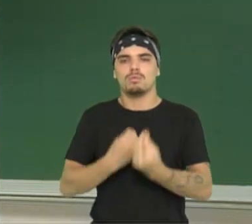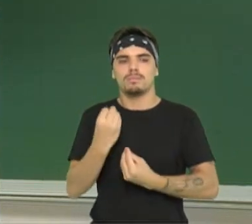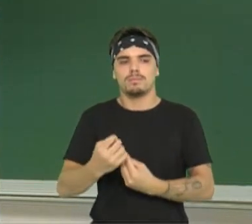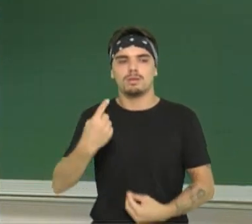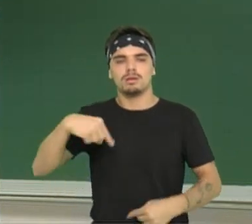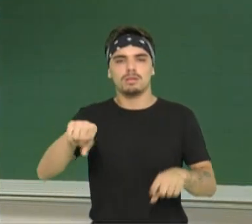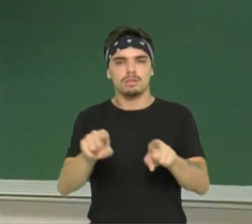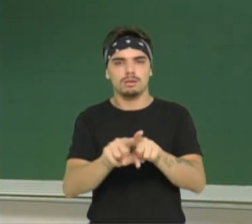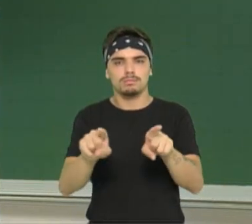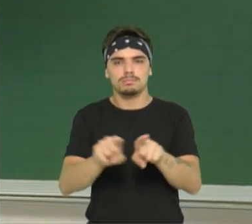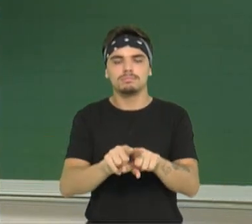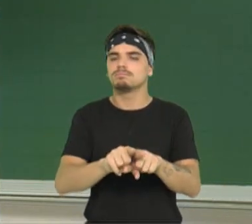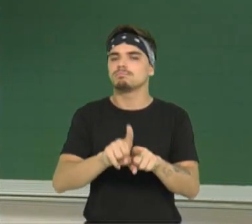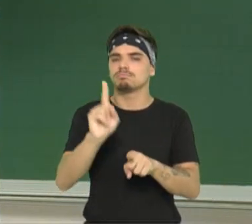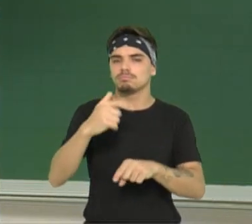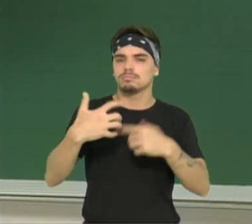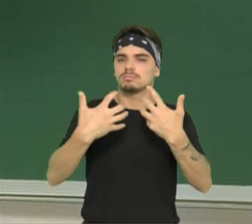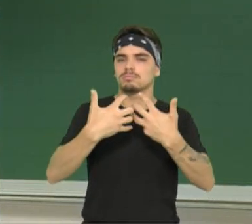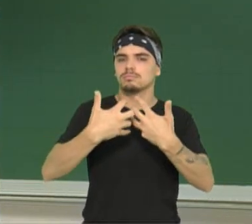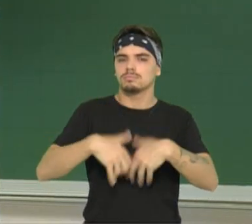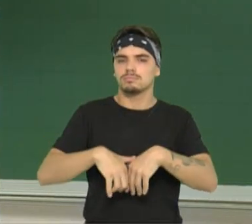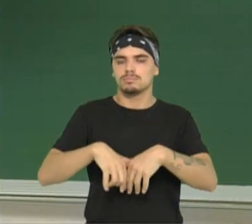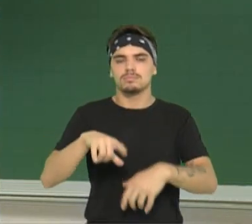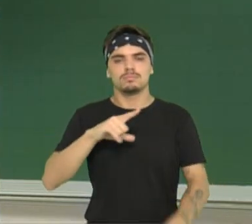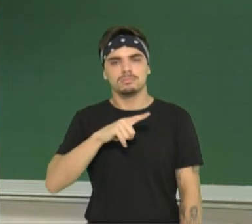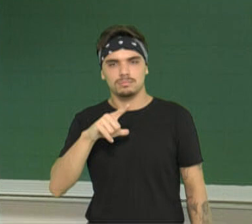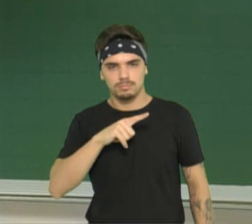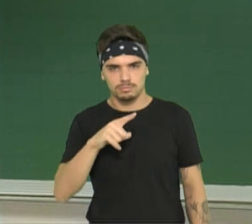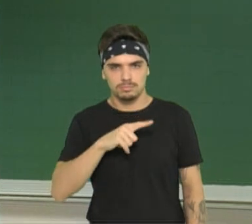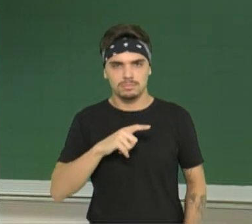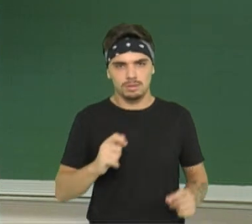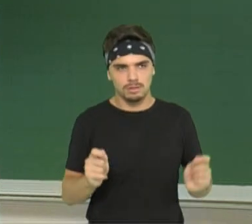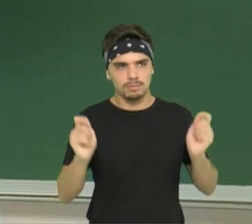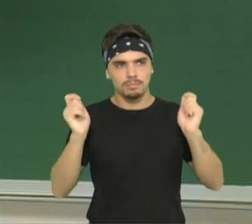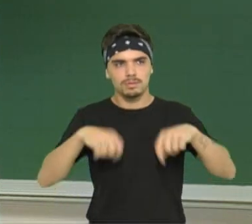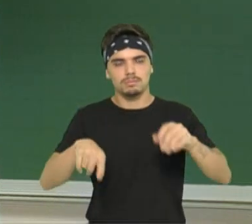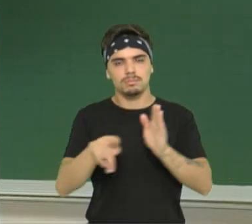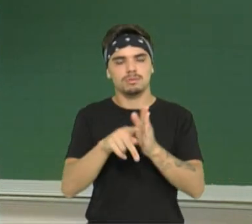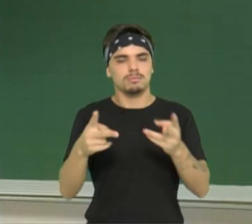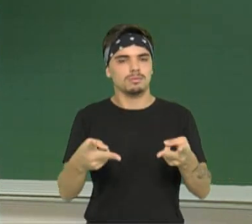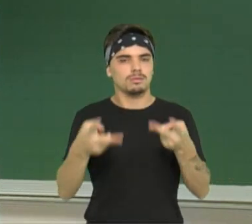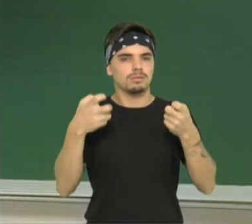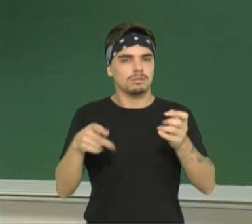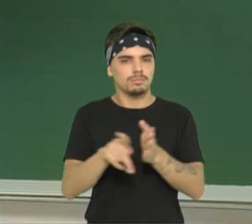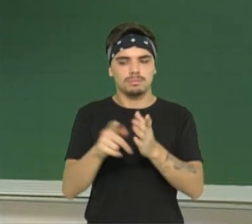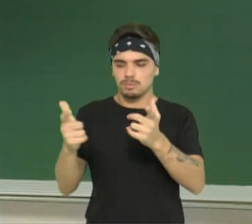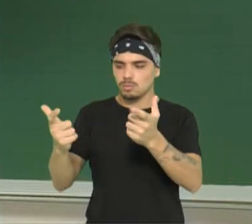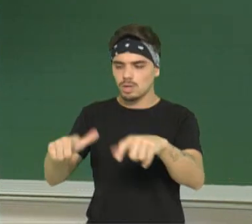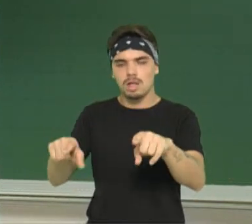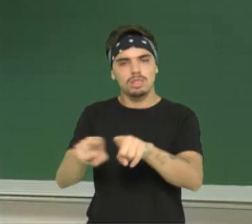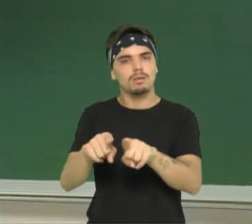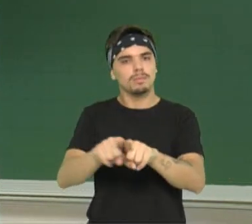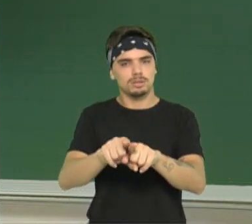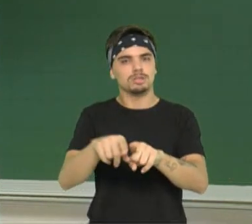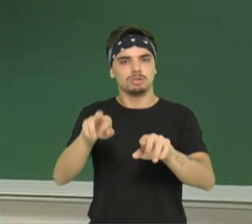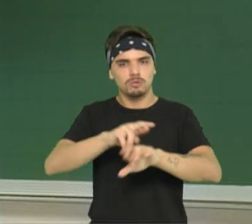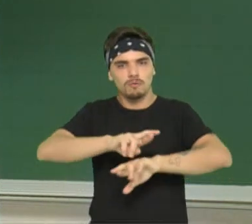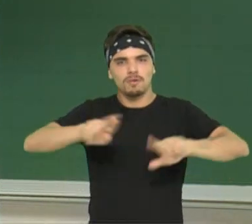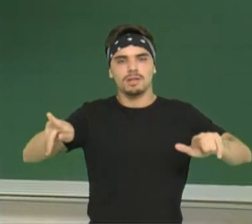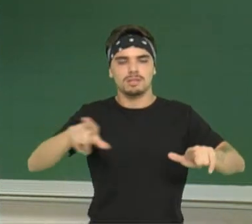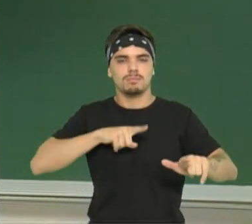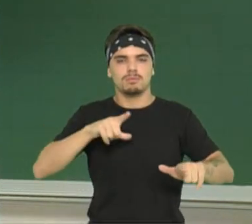foi também uma forma de que houvesse ali a possibilidade de perceber o espaço nas suas